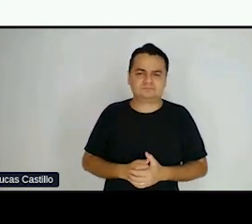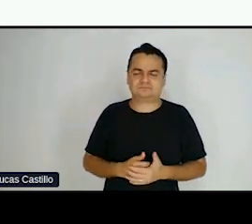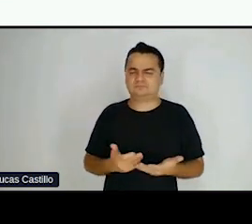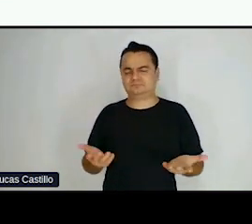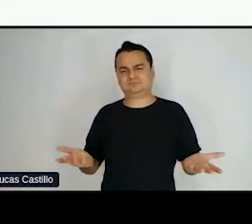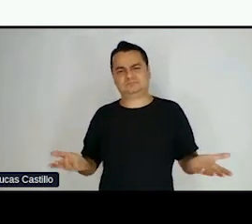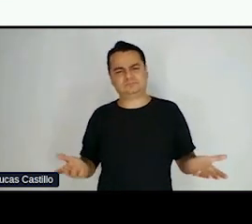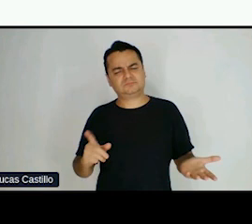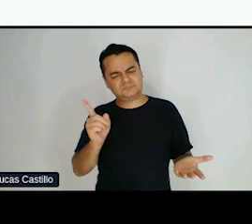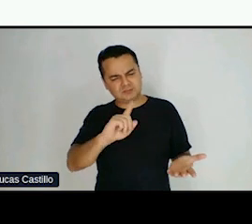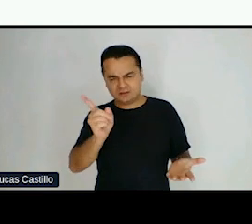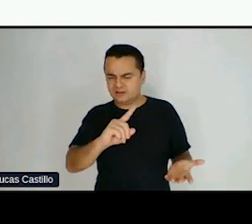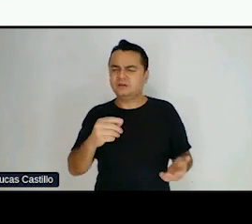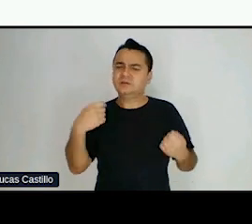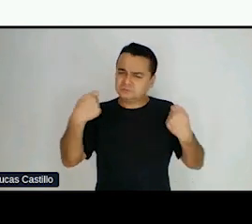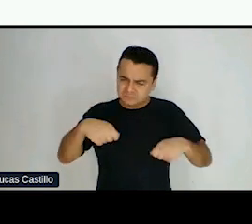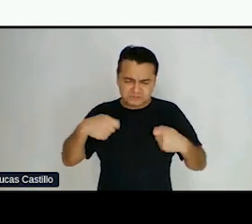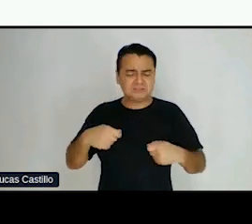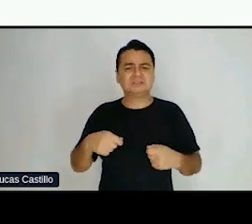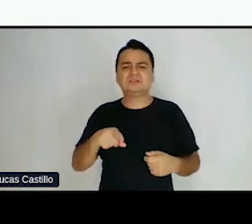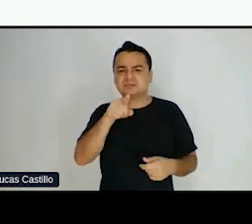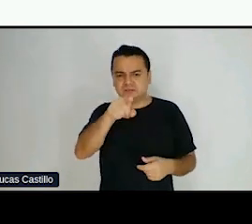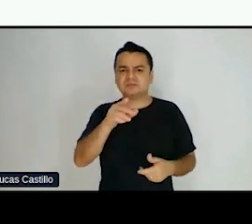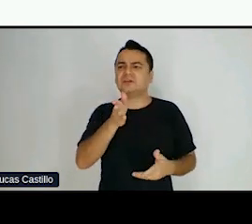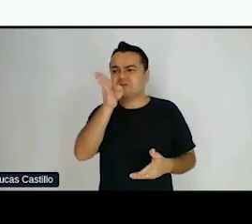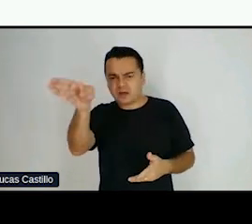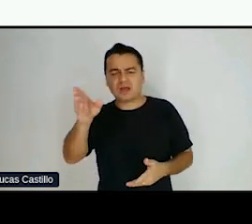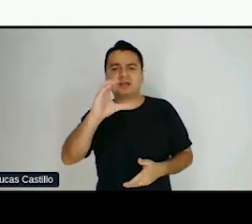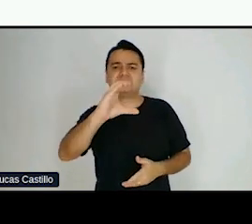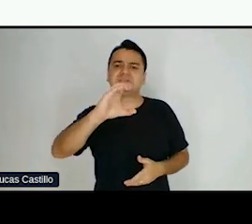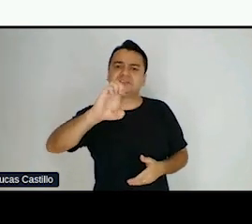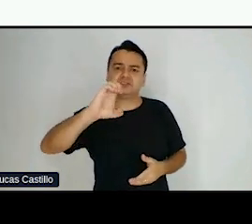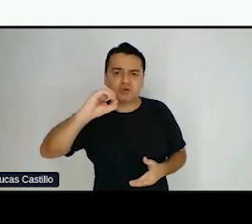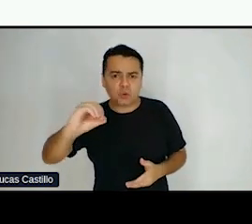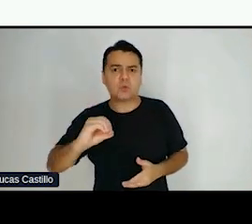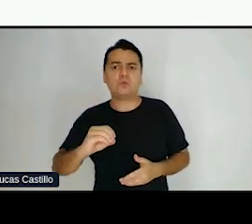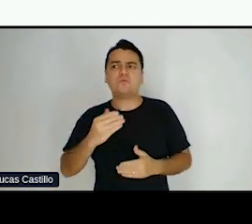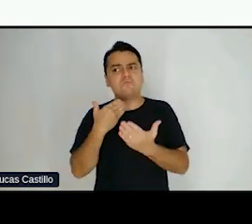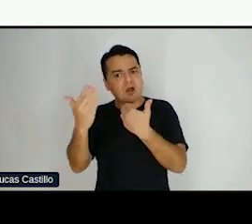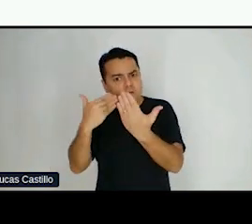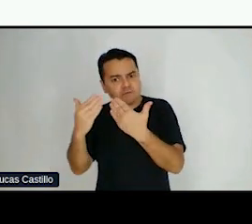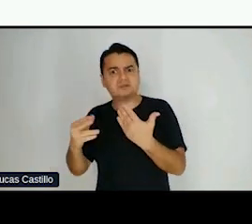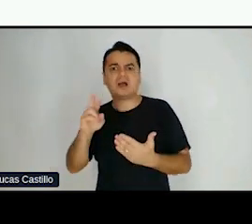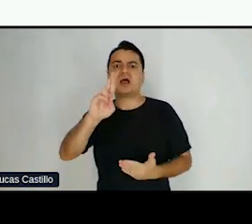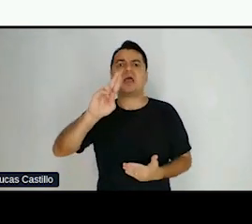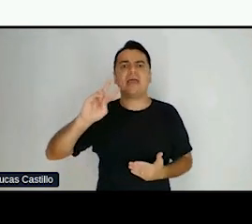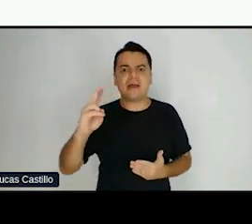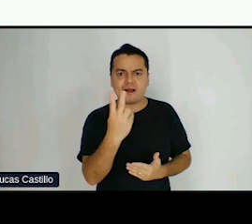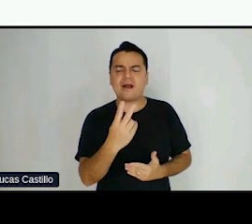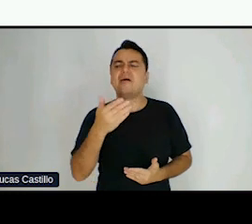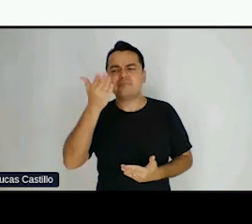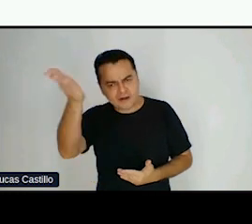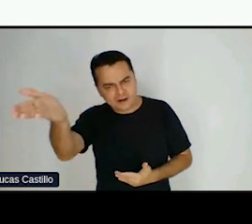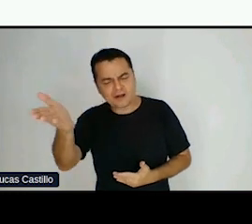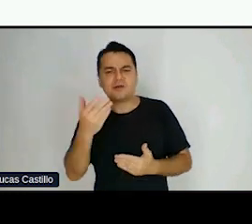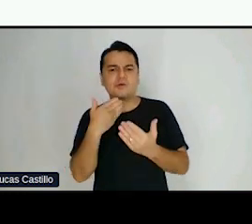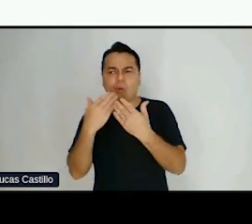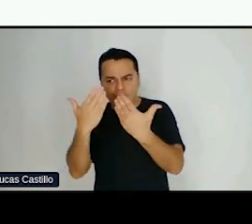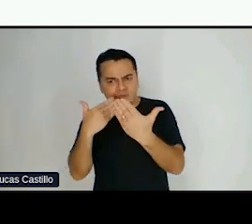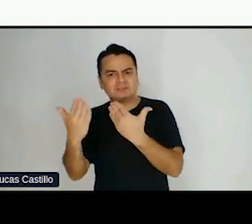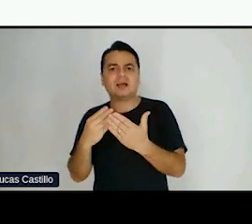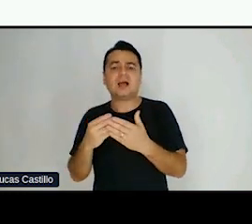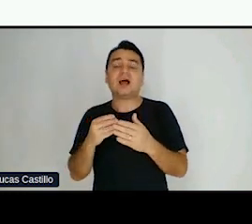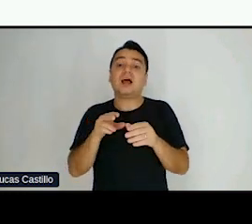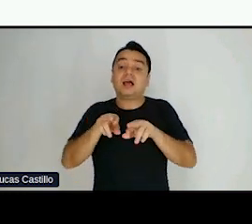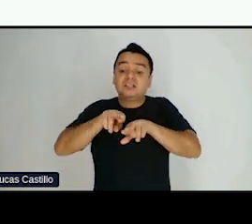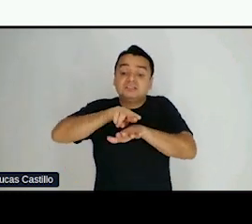né? Levantem essa bandeira, falem com o CEO de vocês, falem com o RH, business partner. A